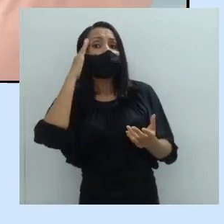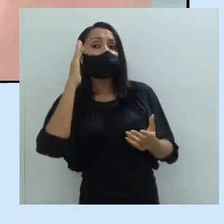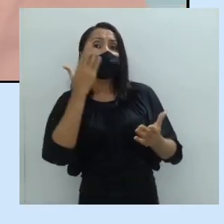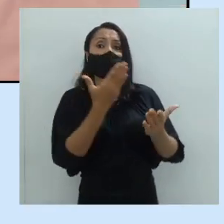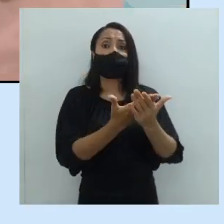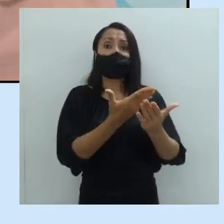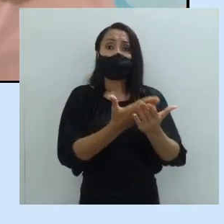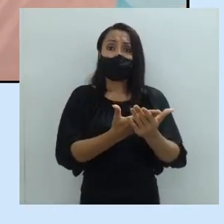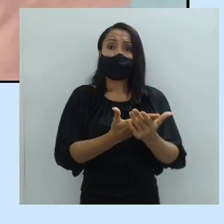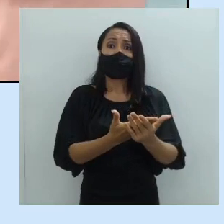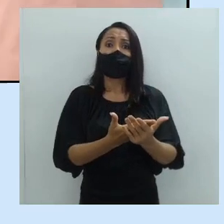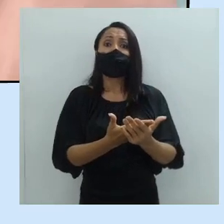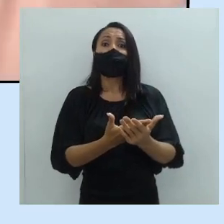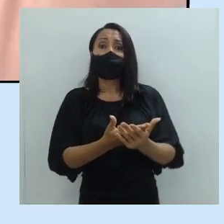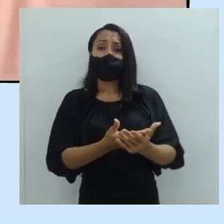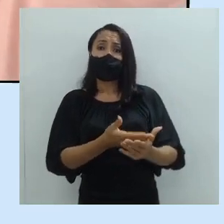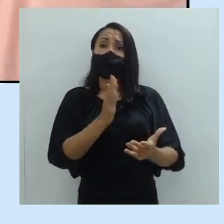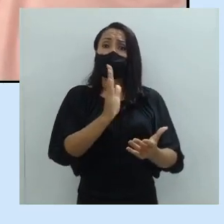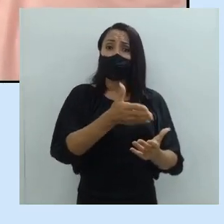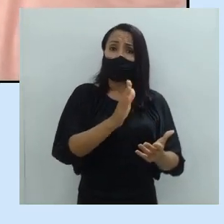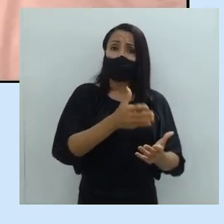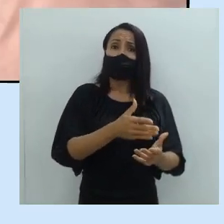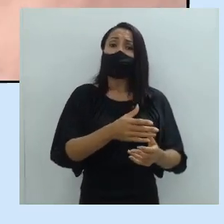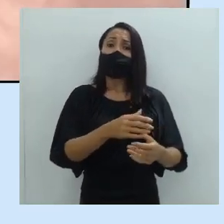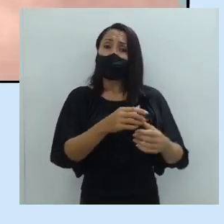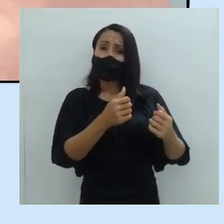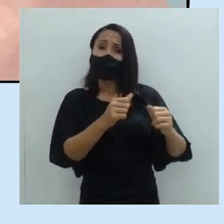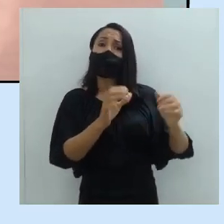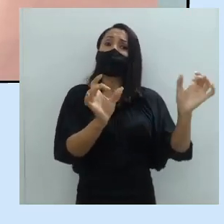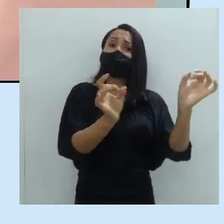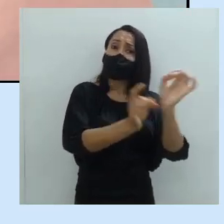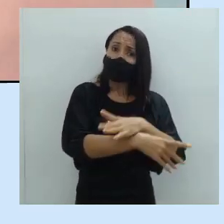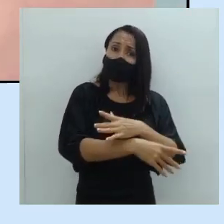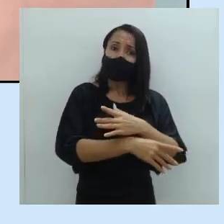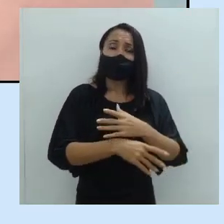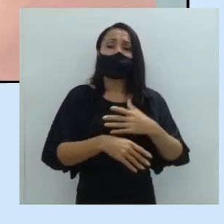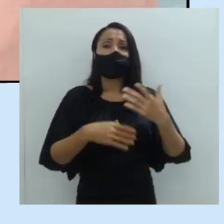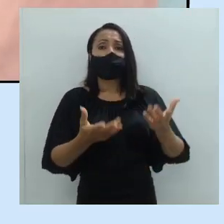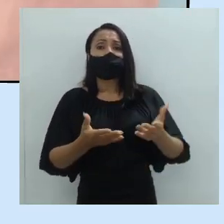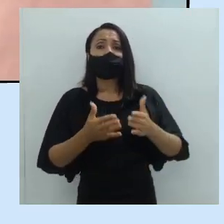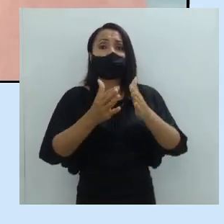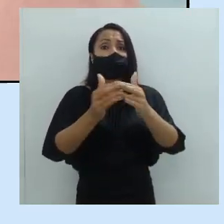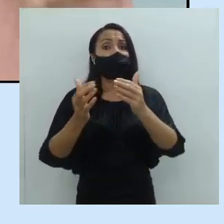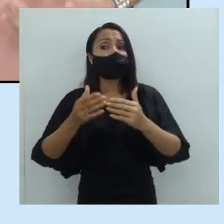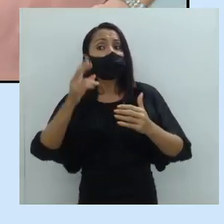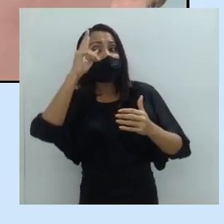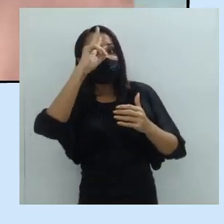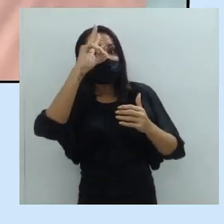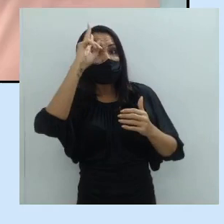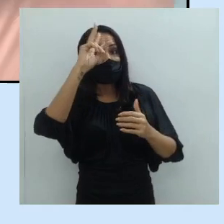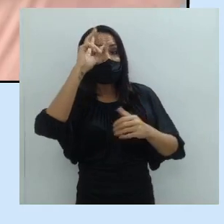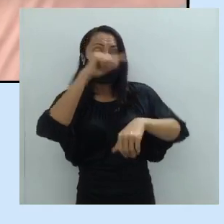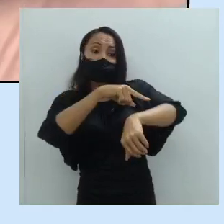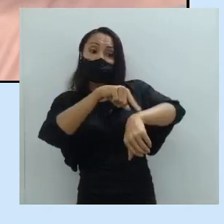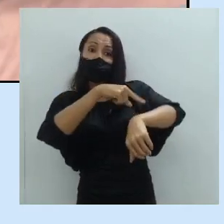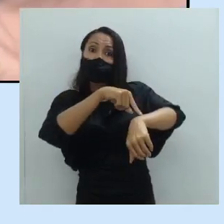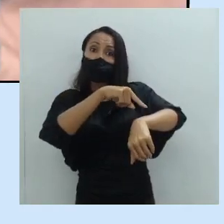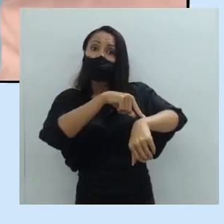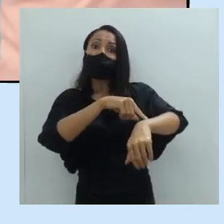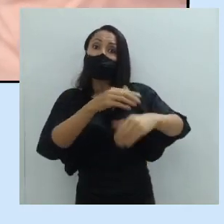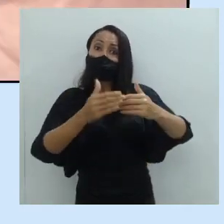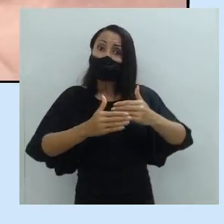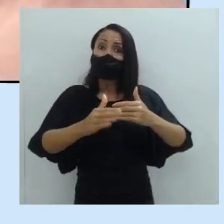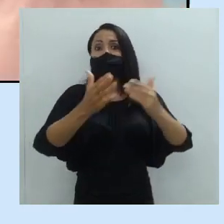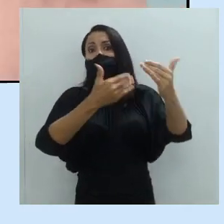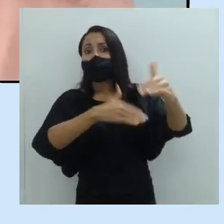aula já devia ter terminado, ou que ela havia pedido para lembrá-lo da hora de iniciar a